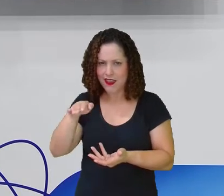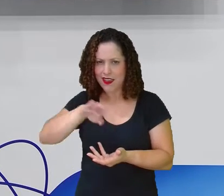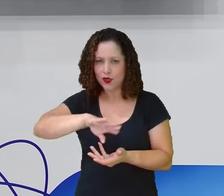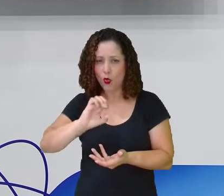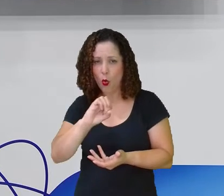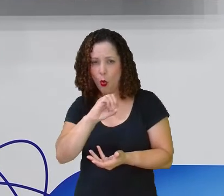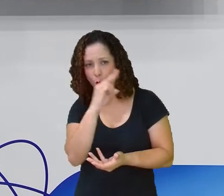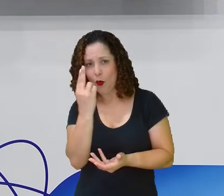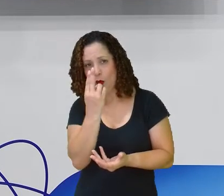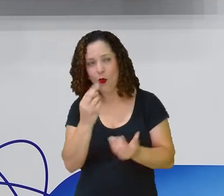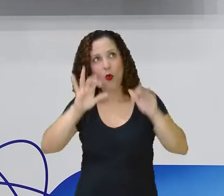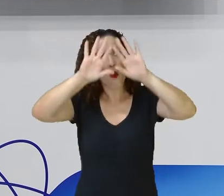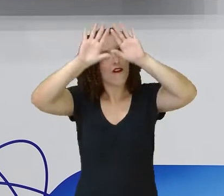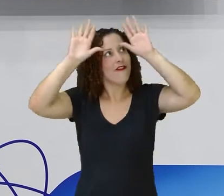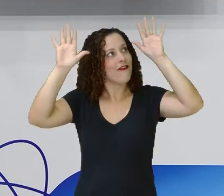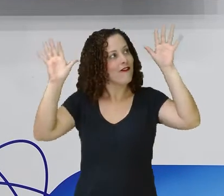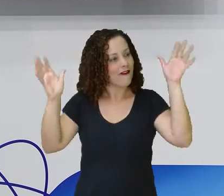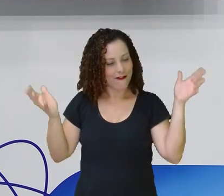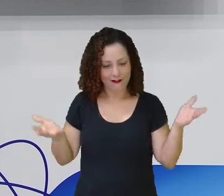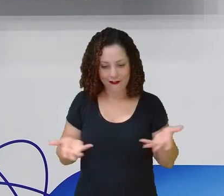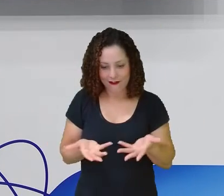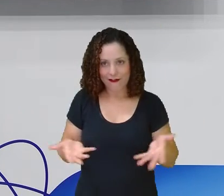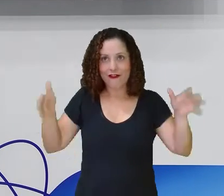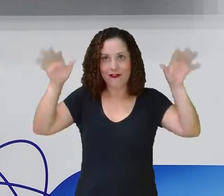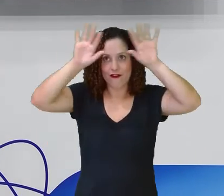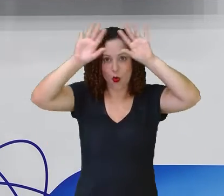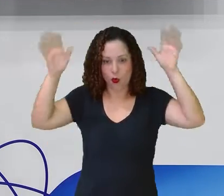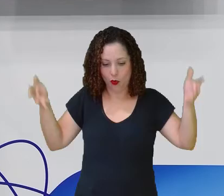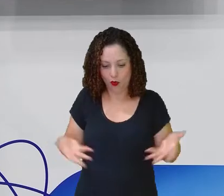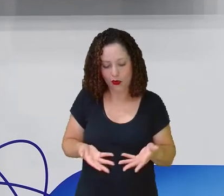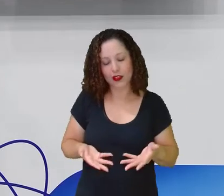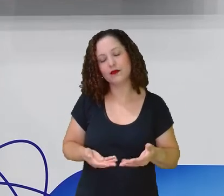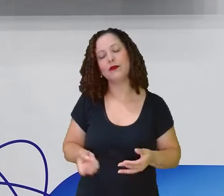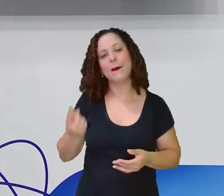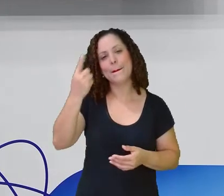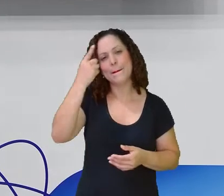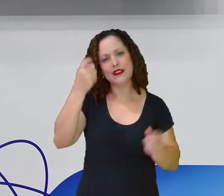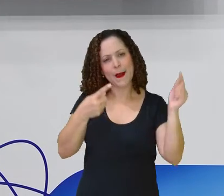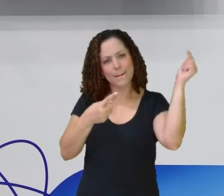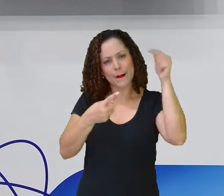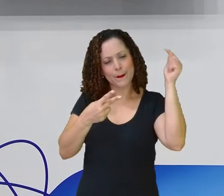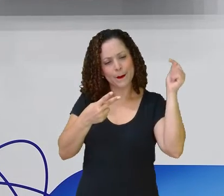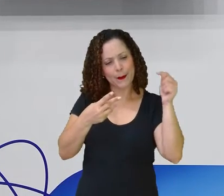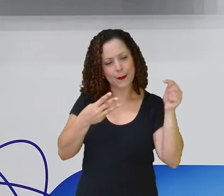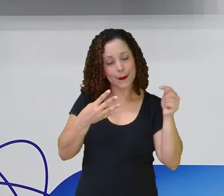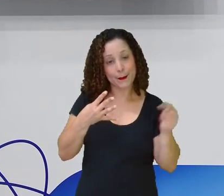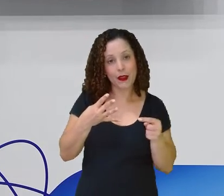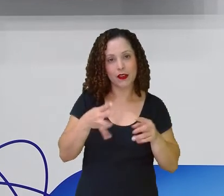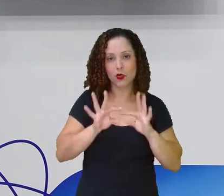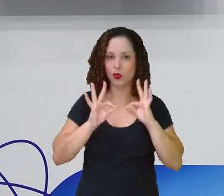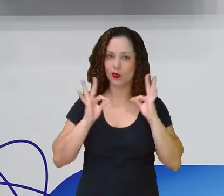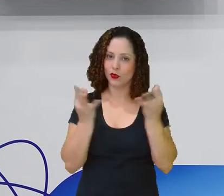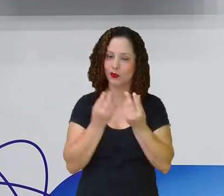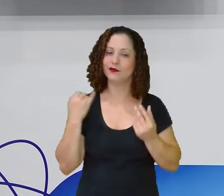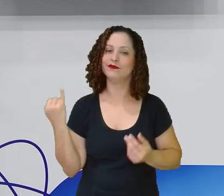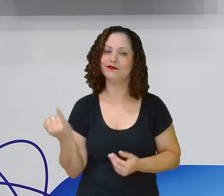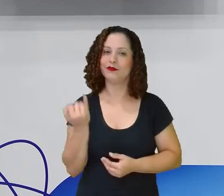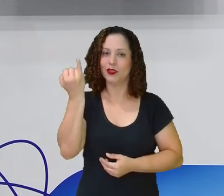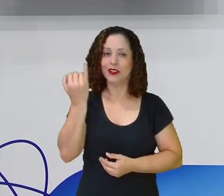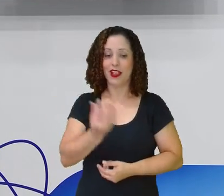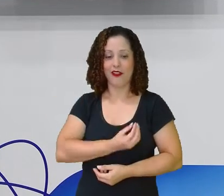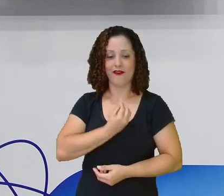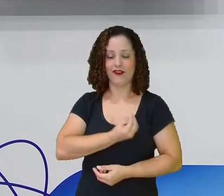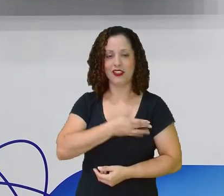gente pensa na litosfera, na hidrosfera, na atmosfera, todos são importantes para a sobrevivência, não só do ser